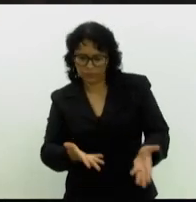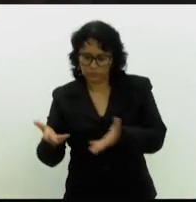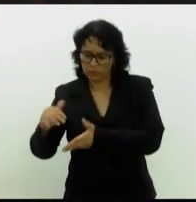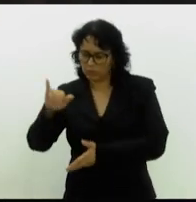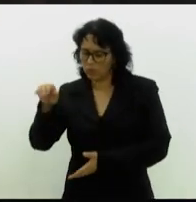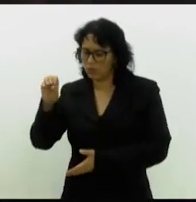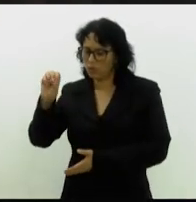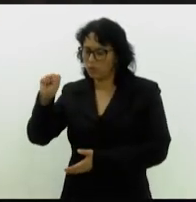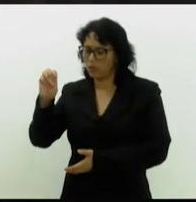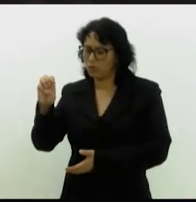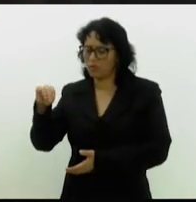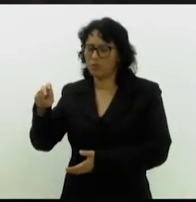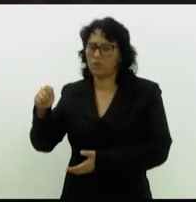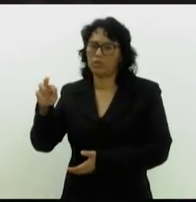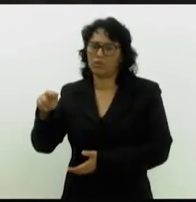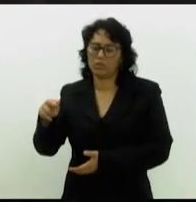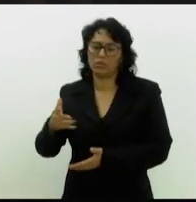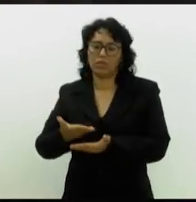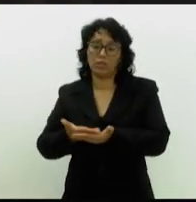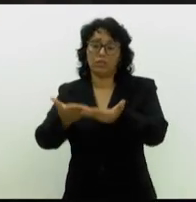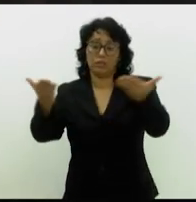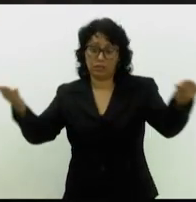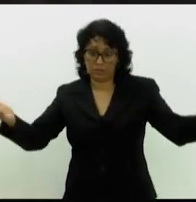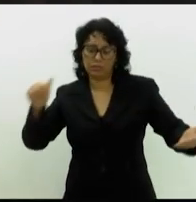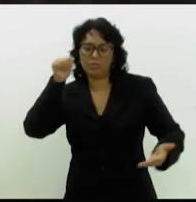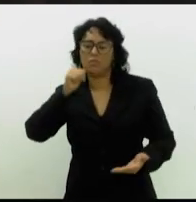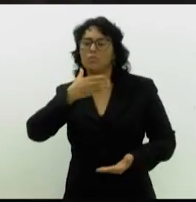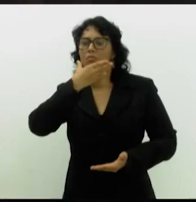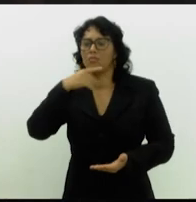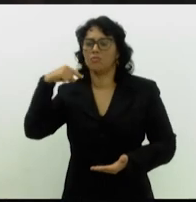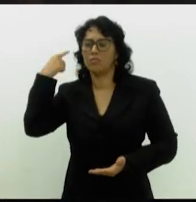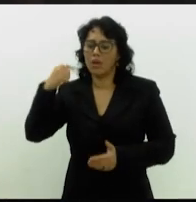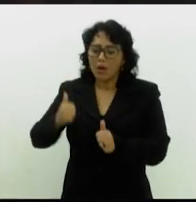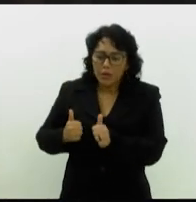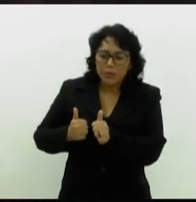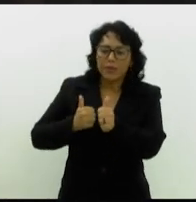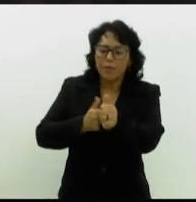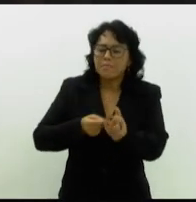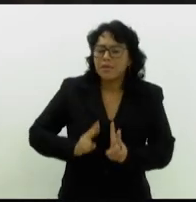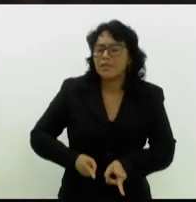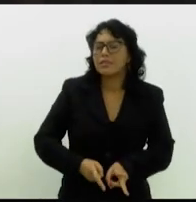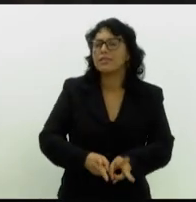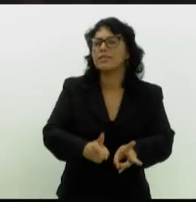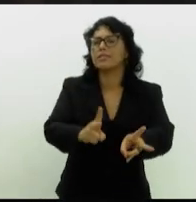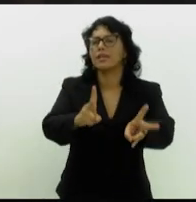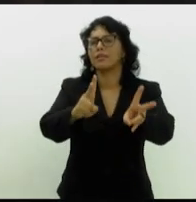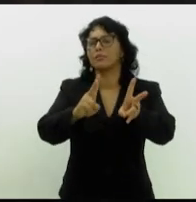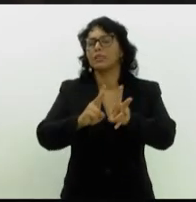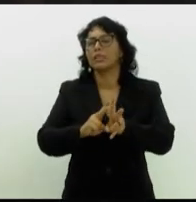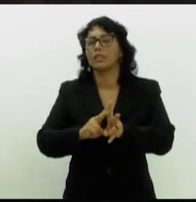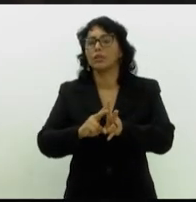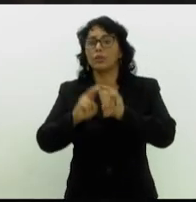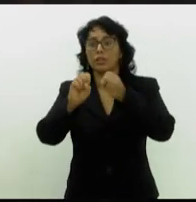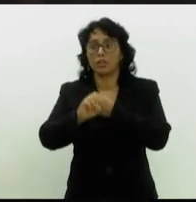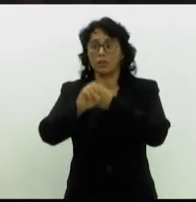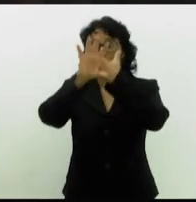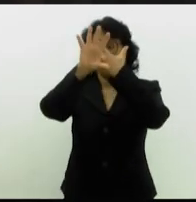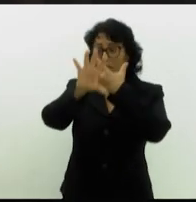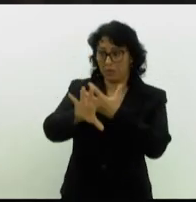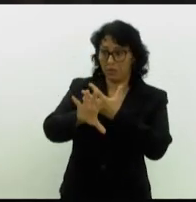josar senhoras e senhores deputados que ACP de forma remota ou pela